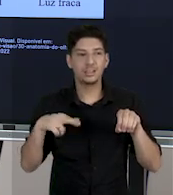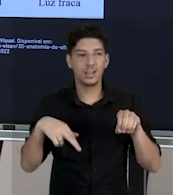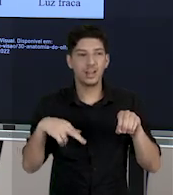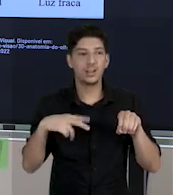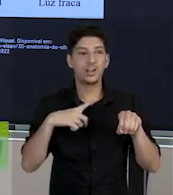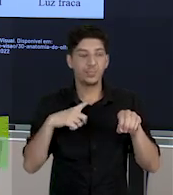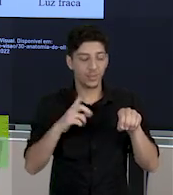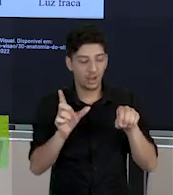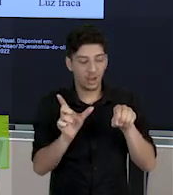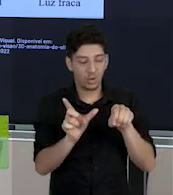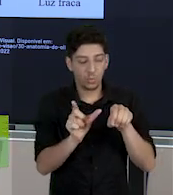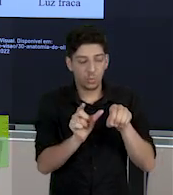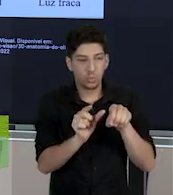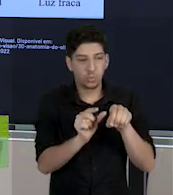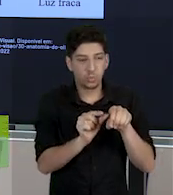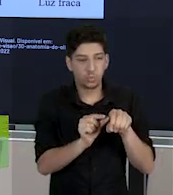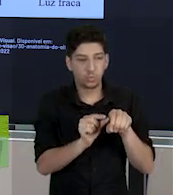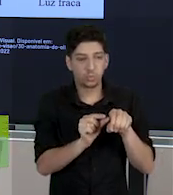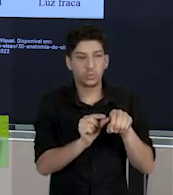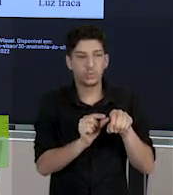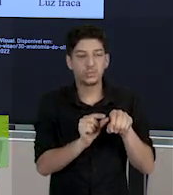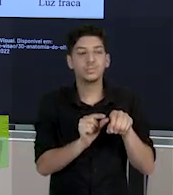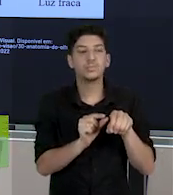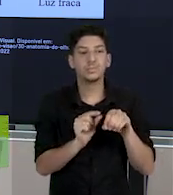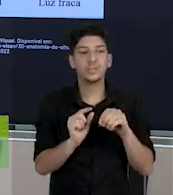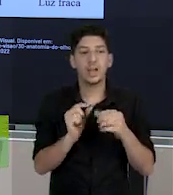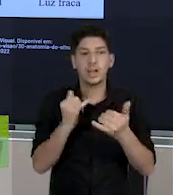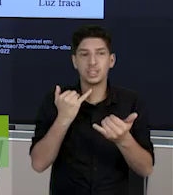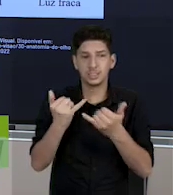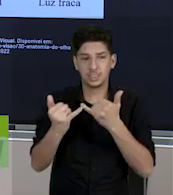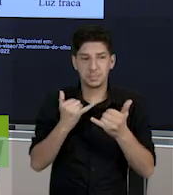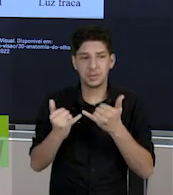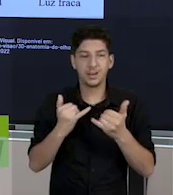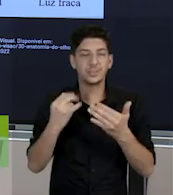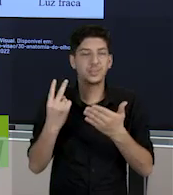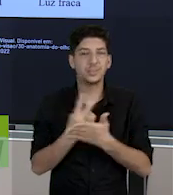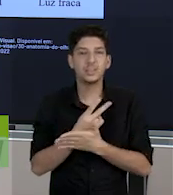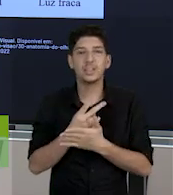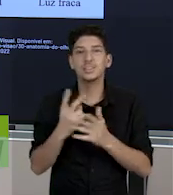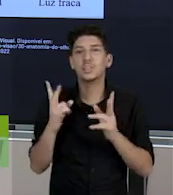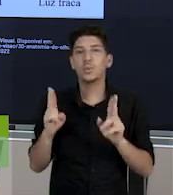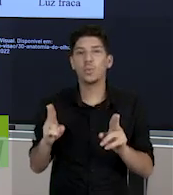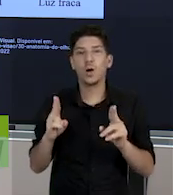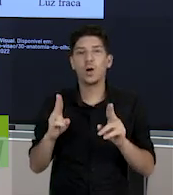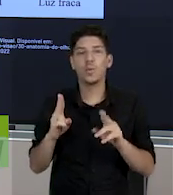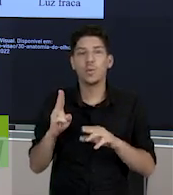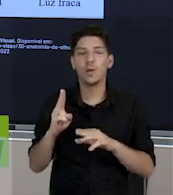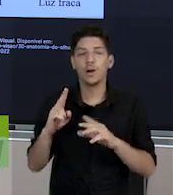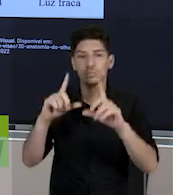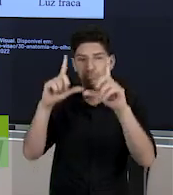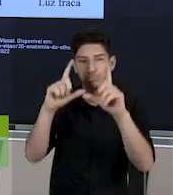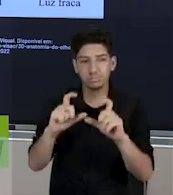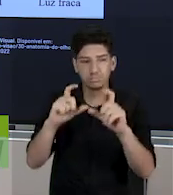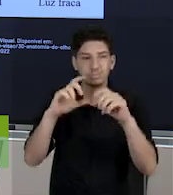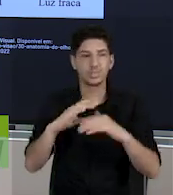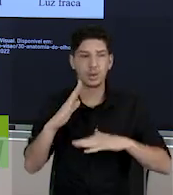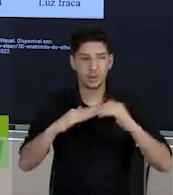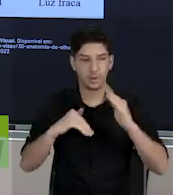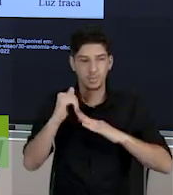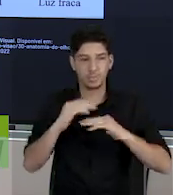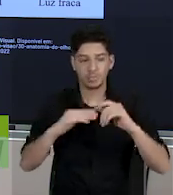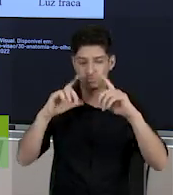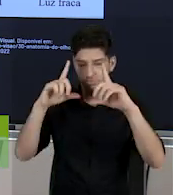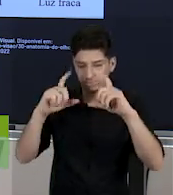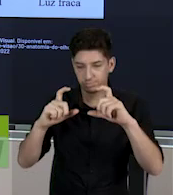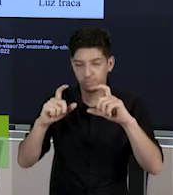contraindo para fechar a abertura de luz. Muito parecido, gente, com o funcionamento de uma câmera. é uma câmera principalmente das menos modernas, né,